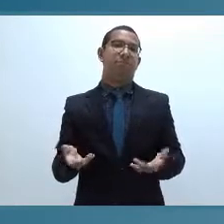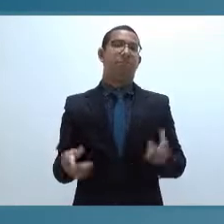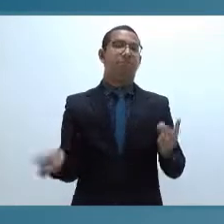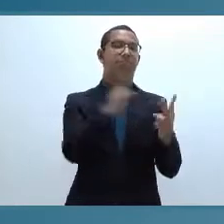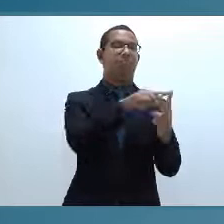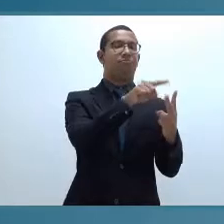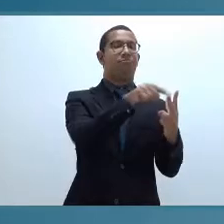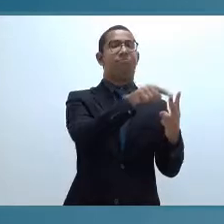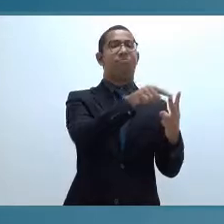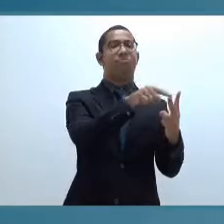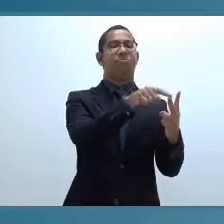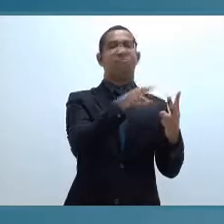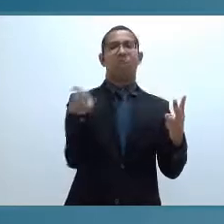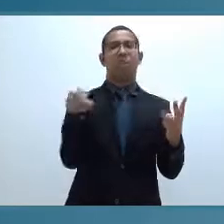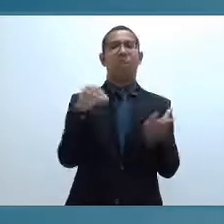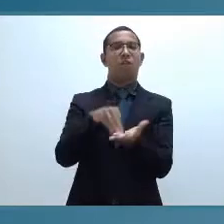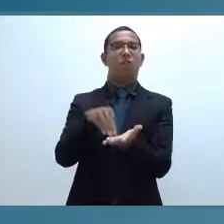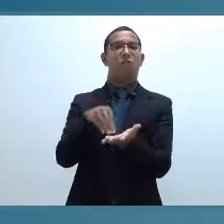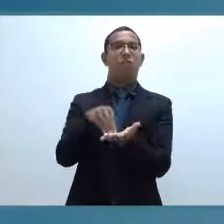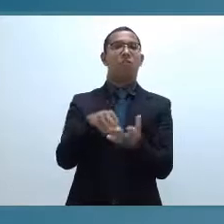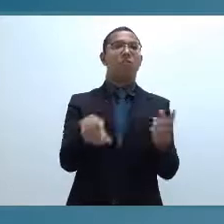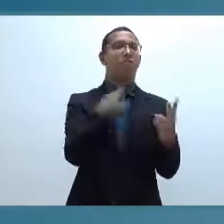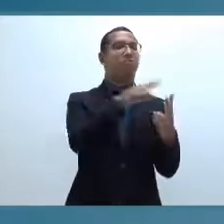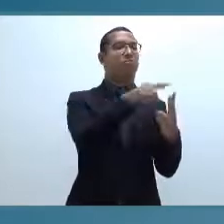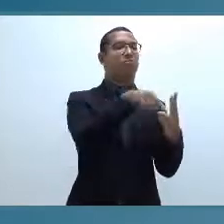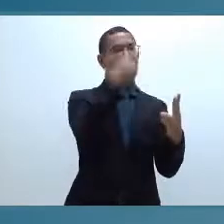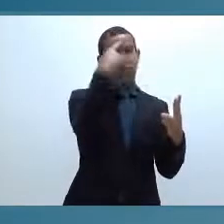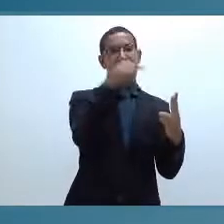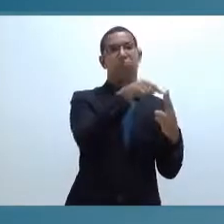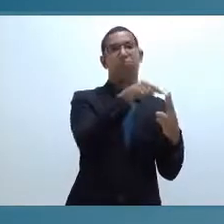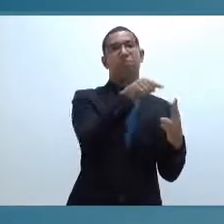que ela refluiu acompanhando a justificativa.